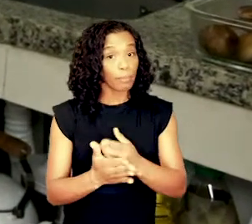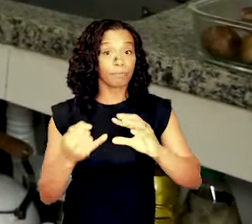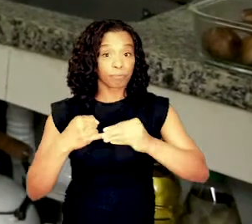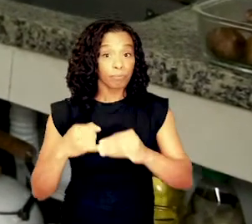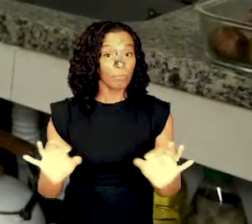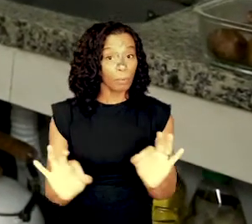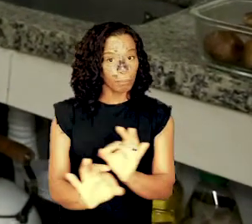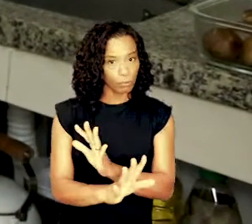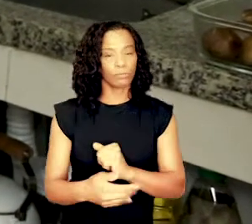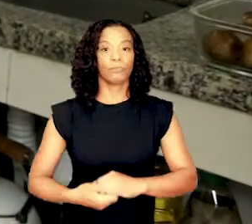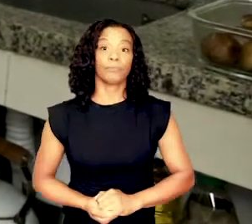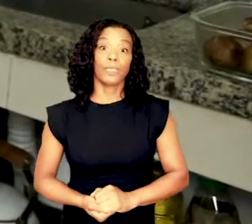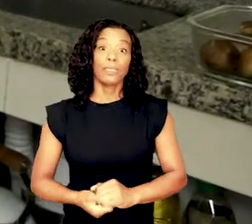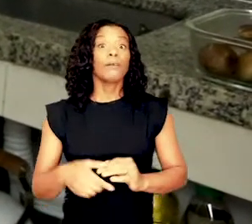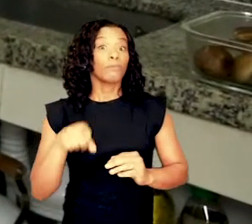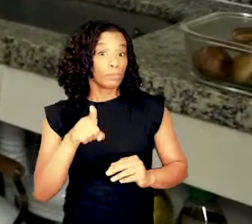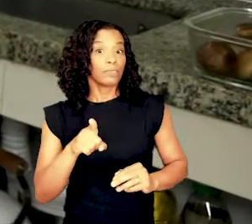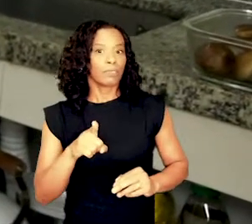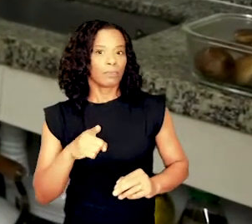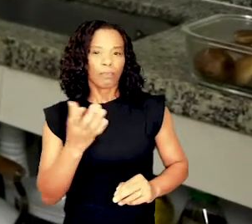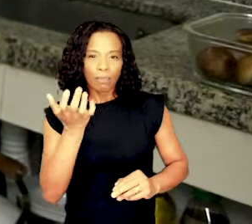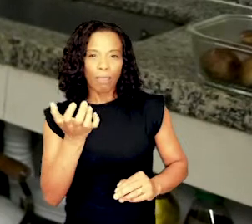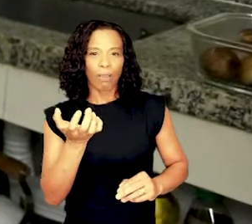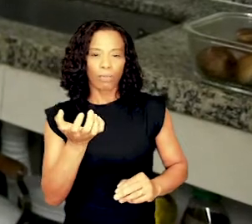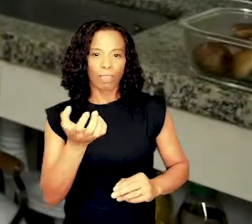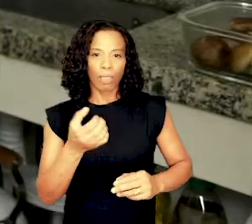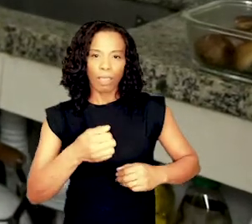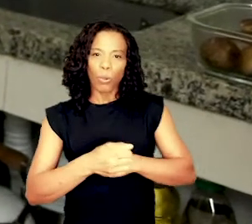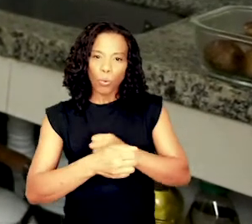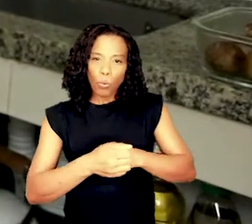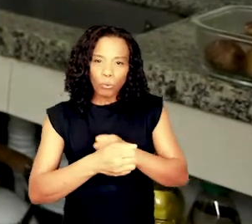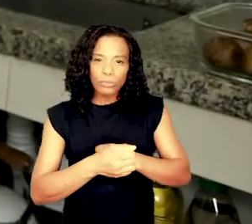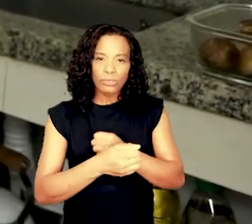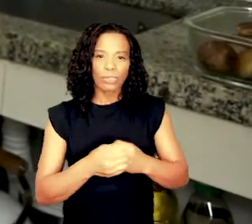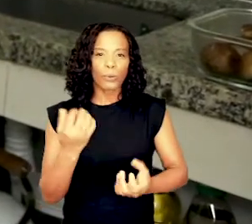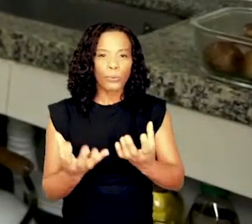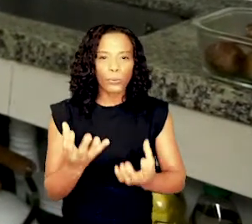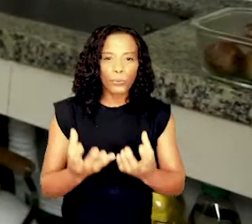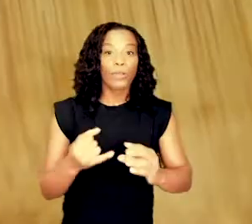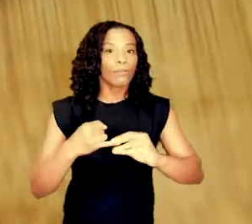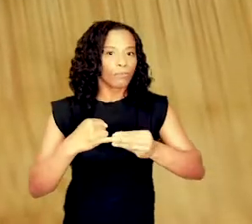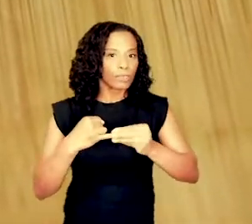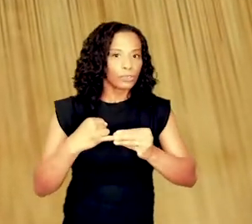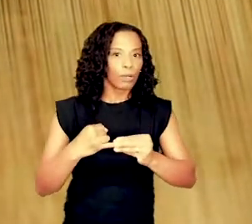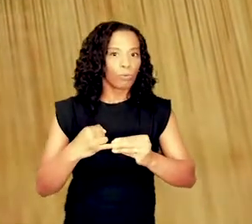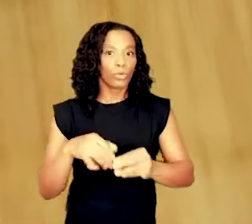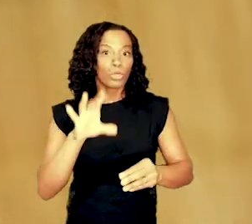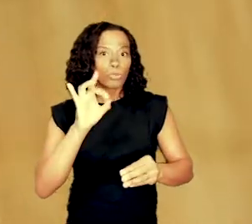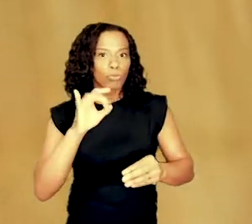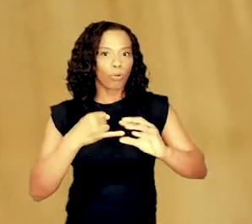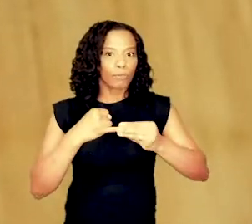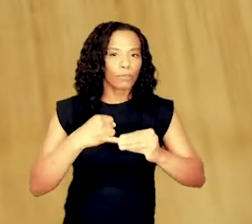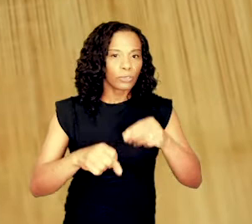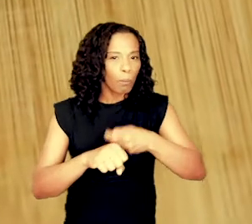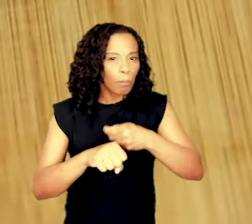que já vem na latinha ou na caixinha que ele já vem cozido. Você que cozinha, deixa ele al dente, que é o ponto que a gente quer, mais firminho. Então vamos começar pelo